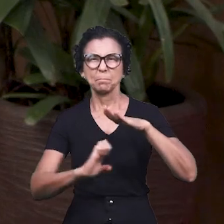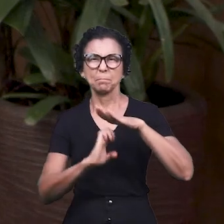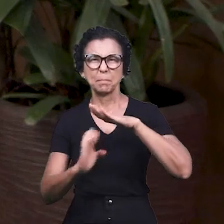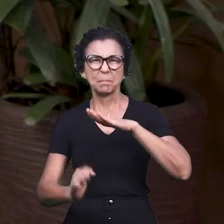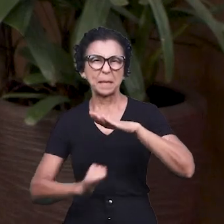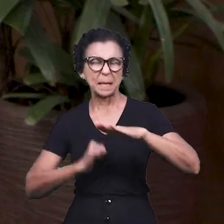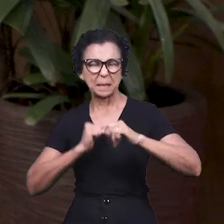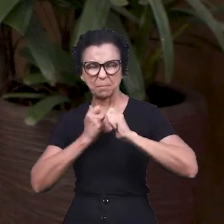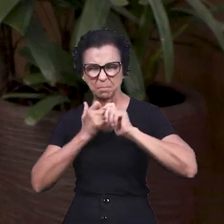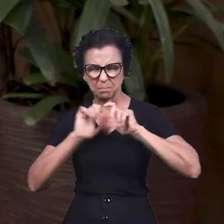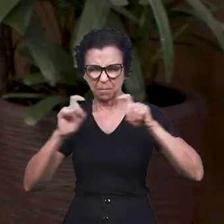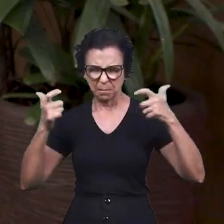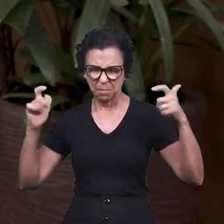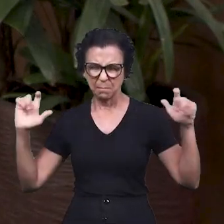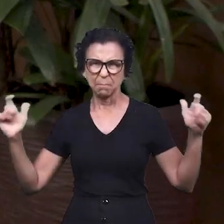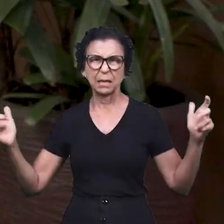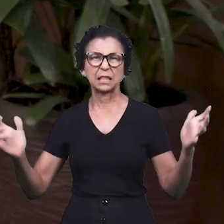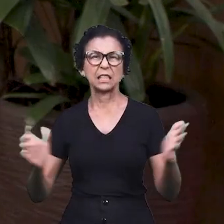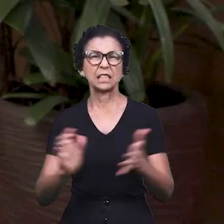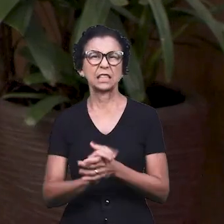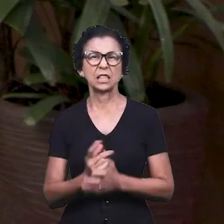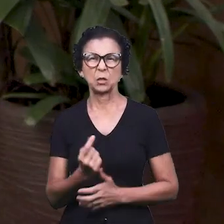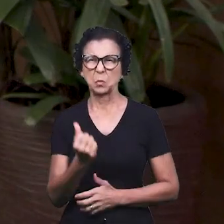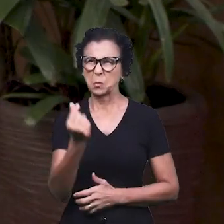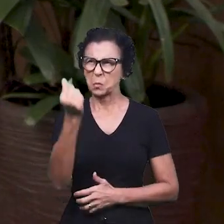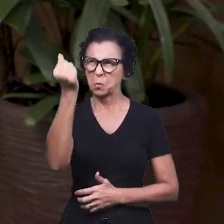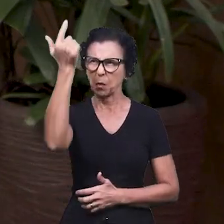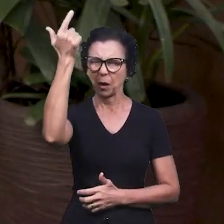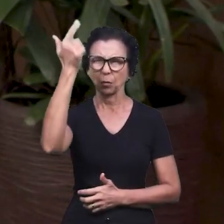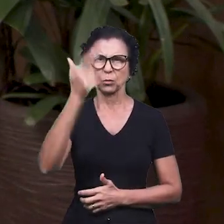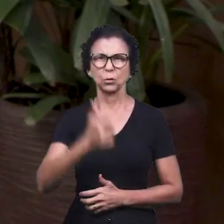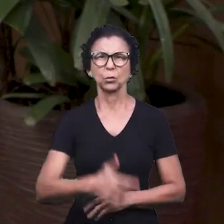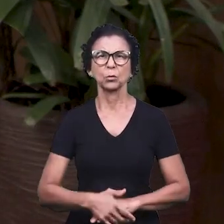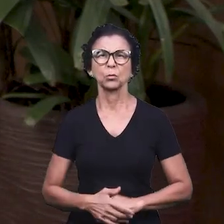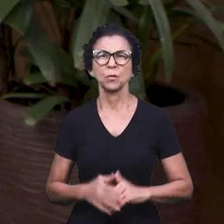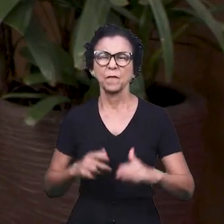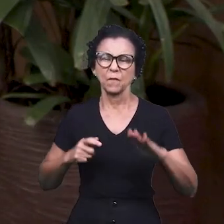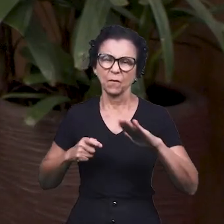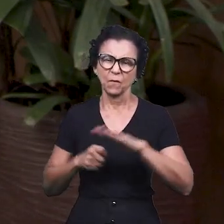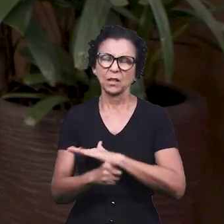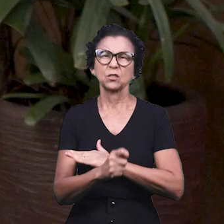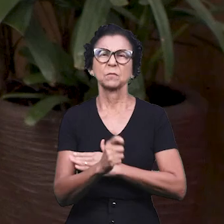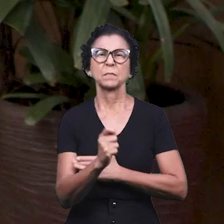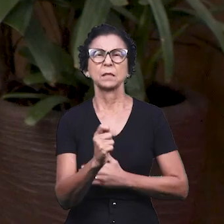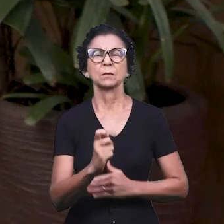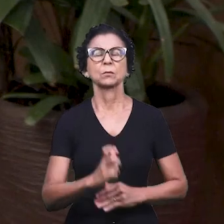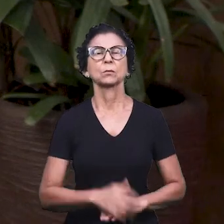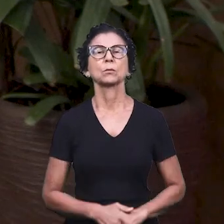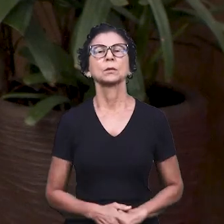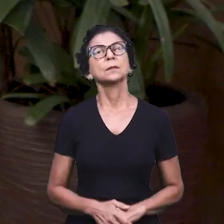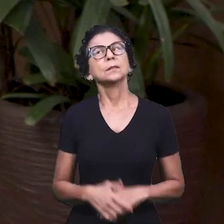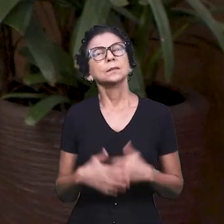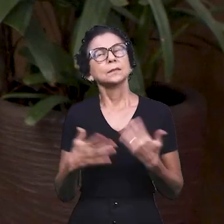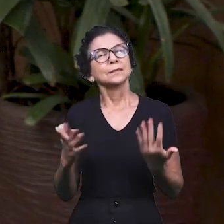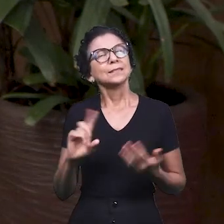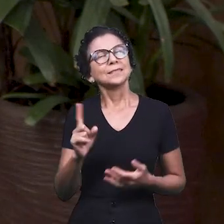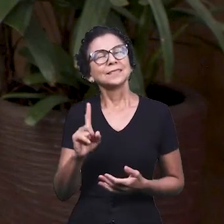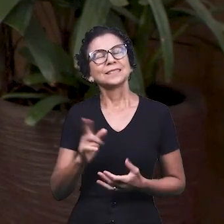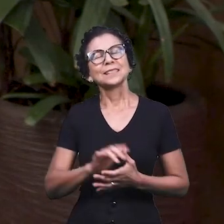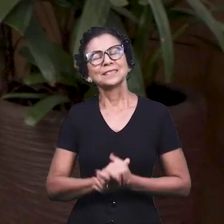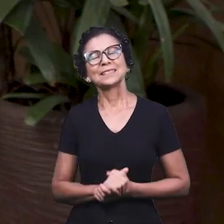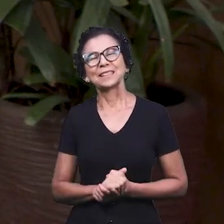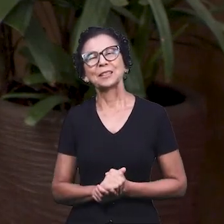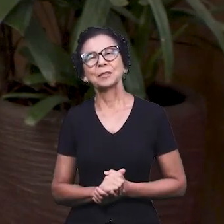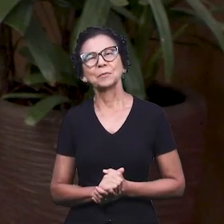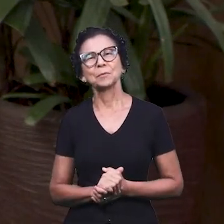depois a coisa não flui daquela maneira. Então, o crescimento, a aceitação do produto, imagino que é